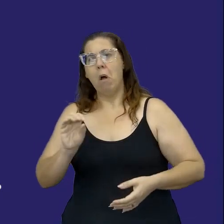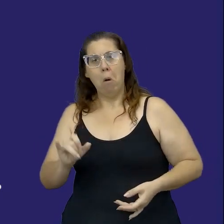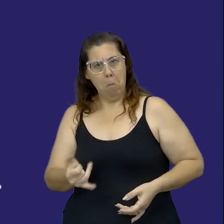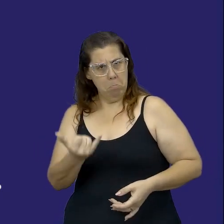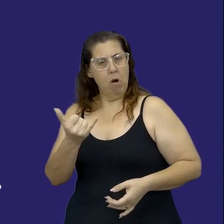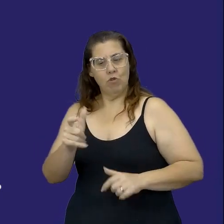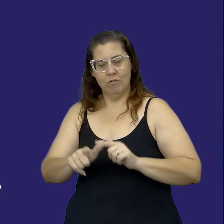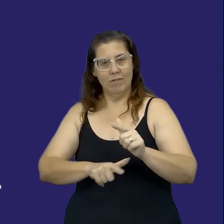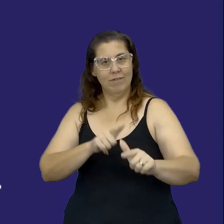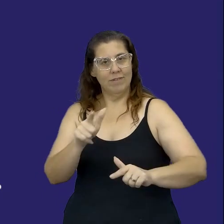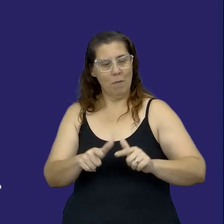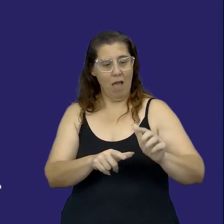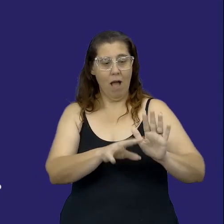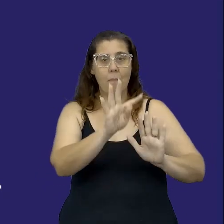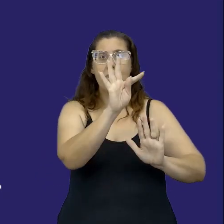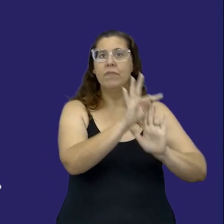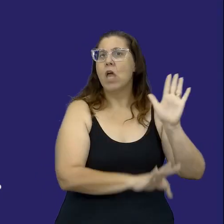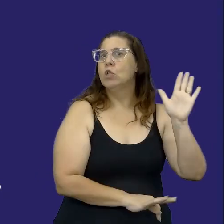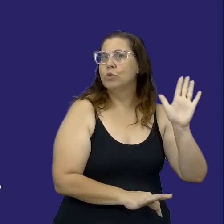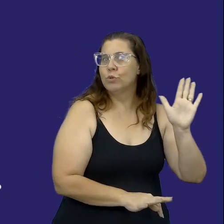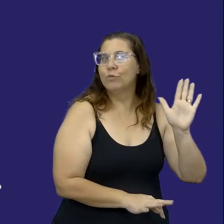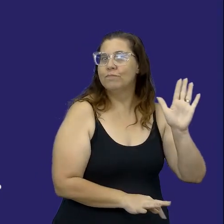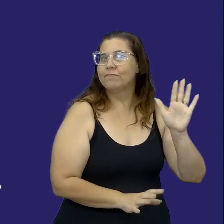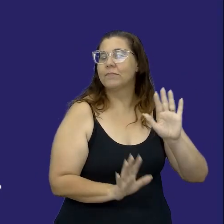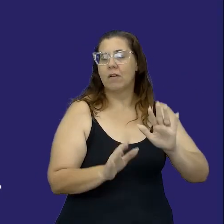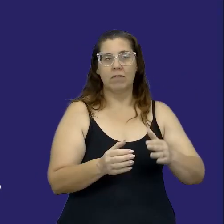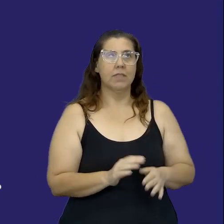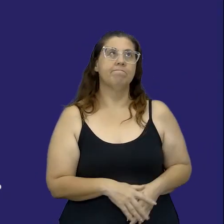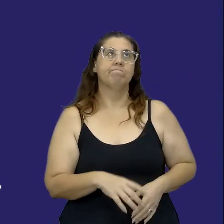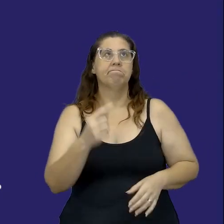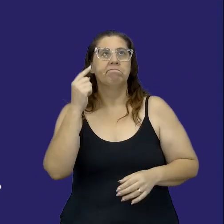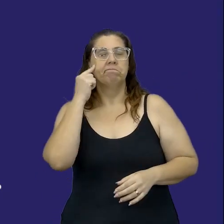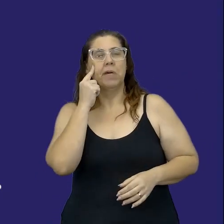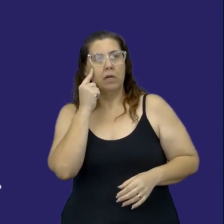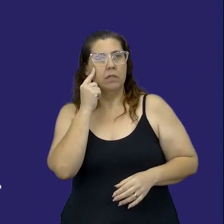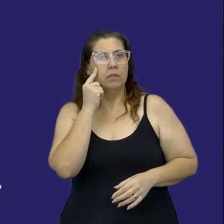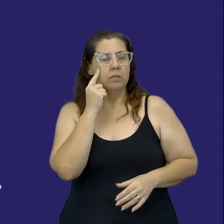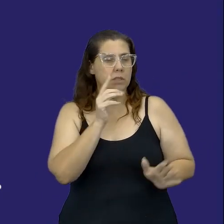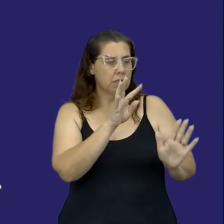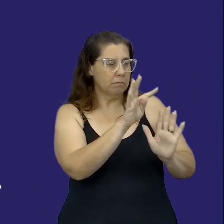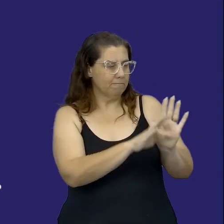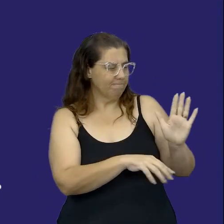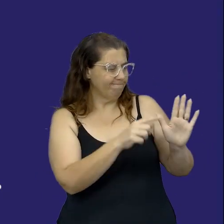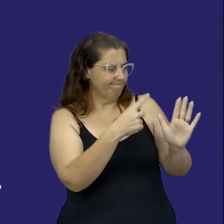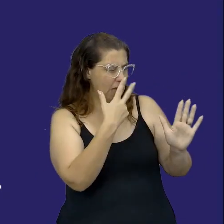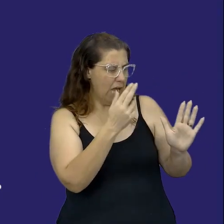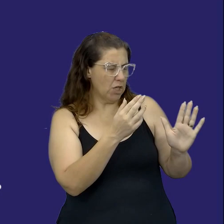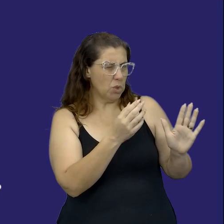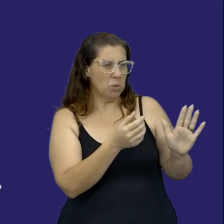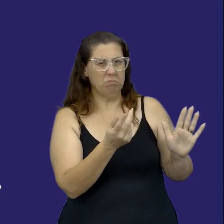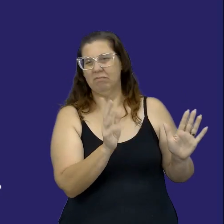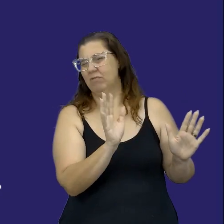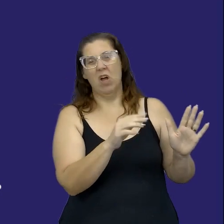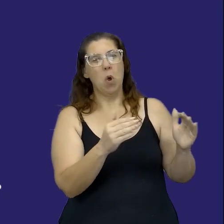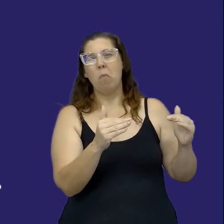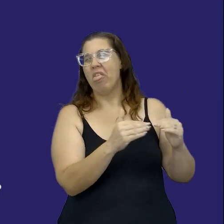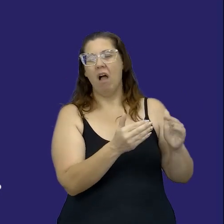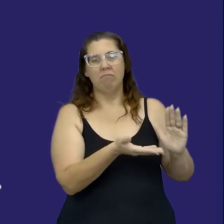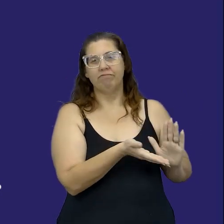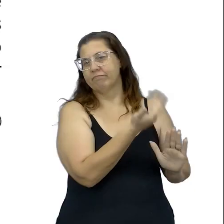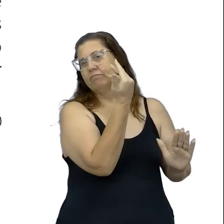oportunidades de trabalhar com texto, e você acaba descartando até alguma que seria ineficaz naquela situação.